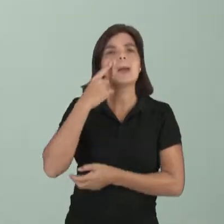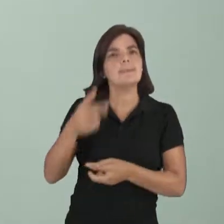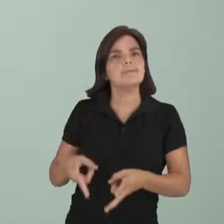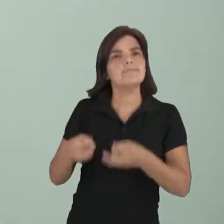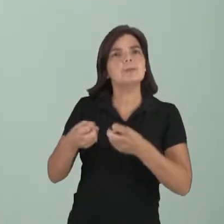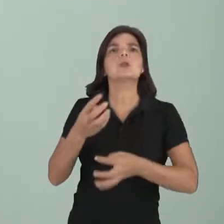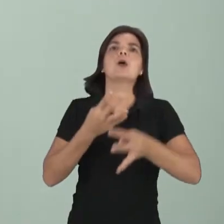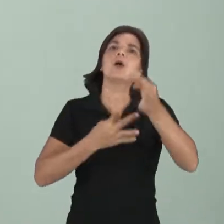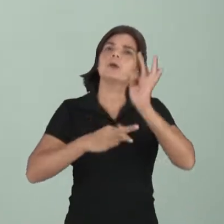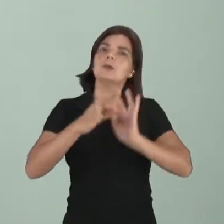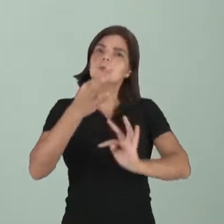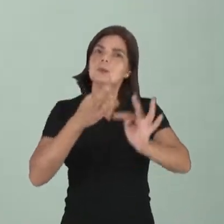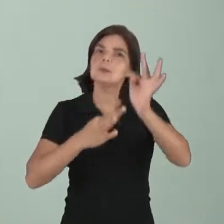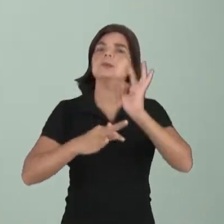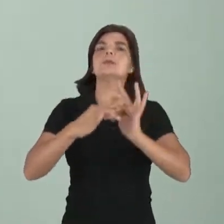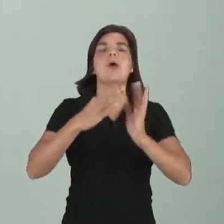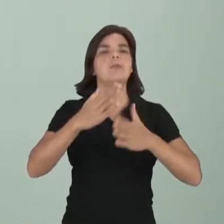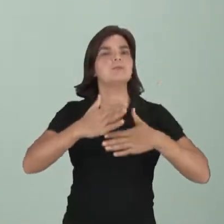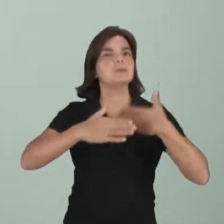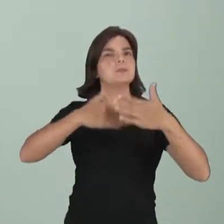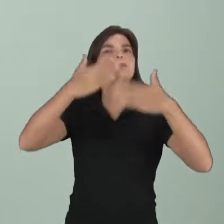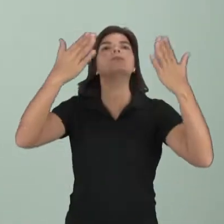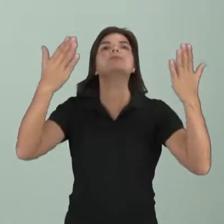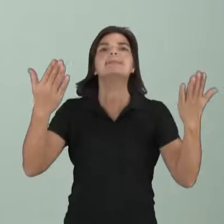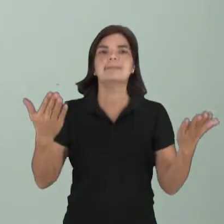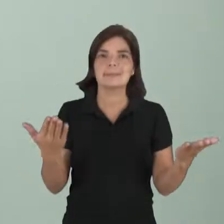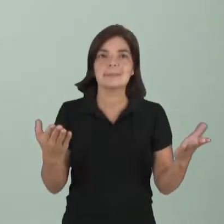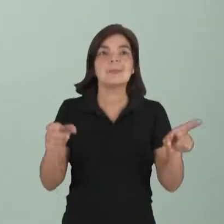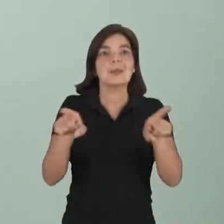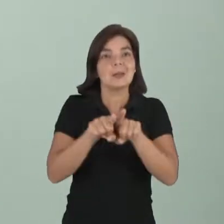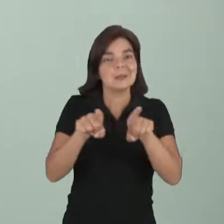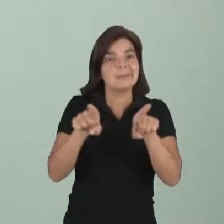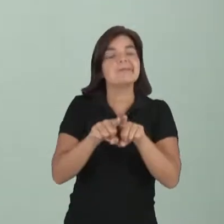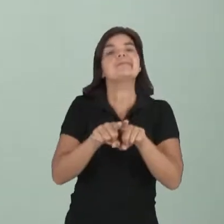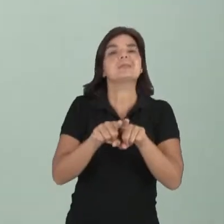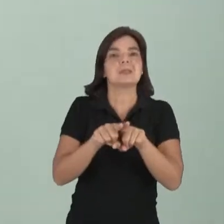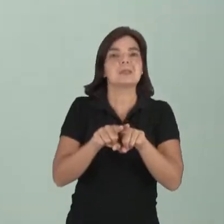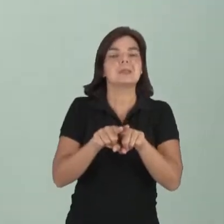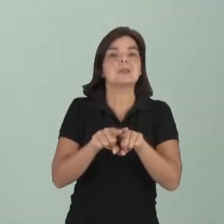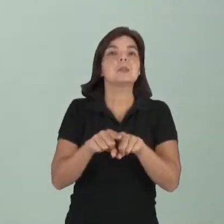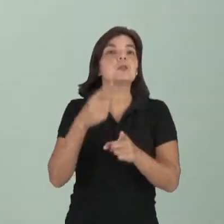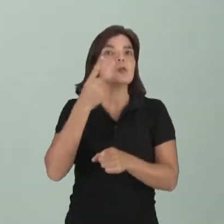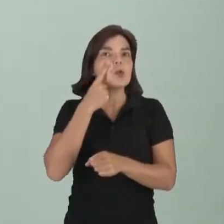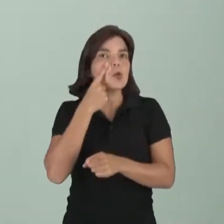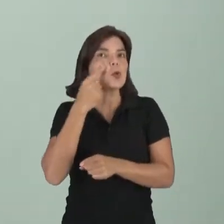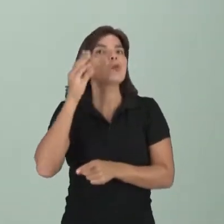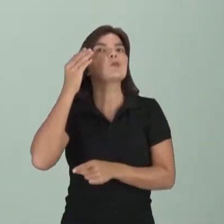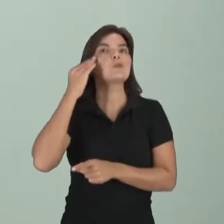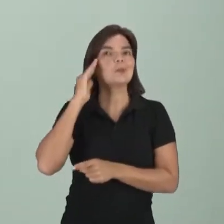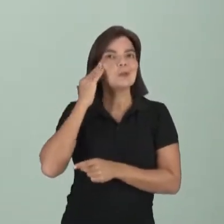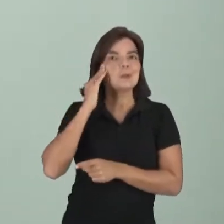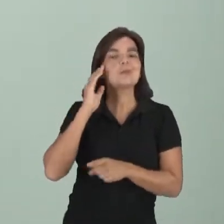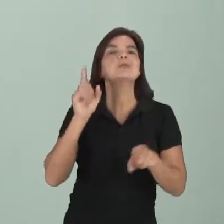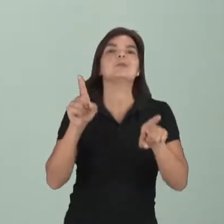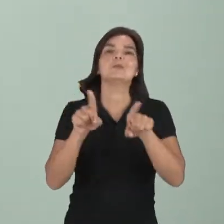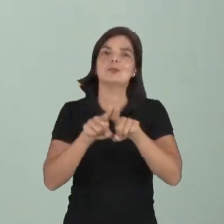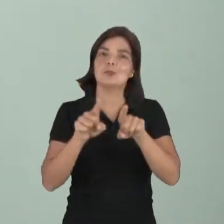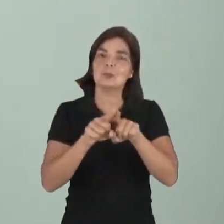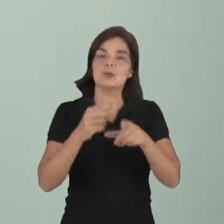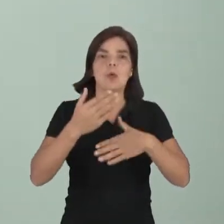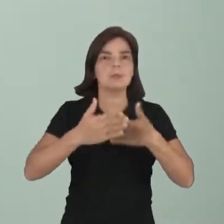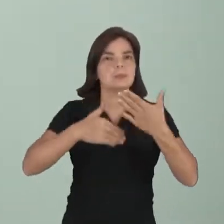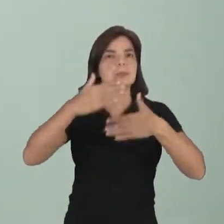perceber que a tecnologia ela está muito além dessas versões, daquilo que a gente tem com essas versões